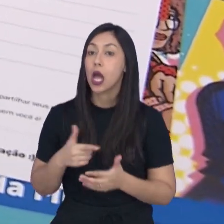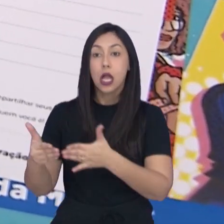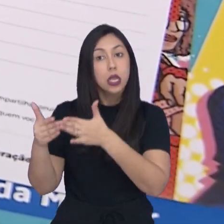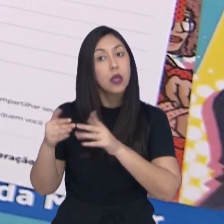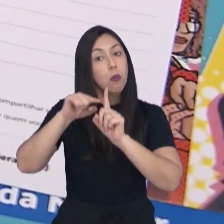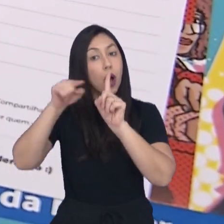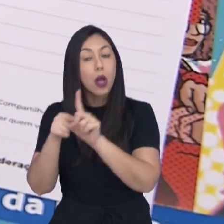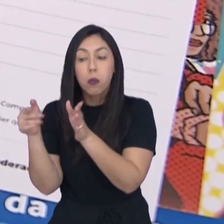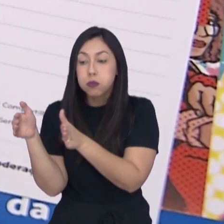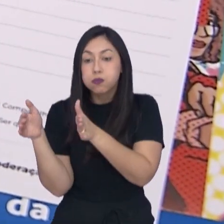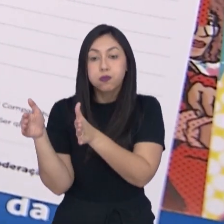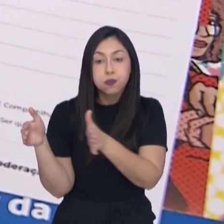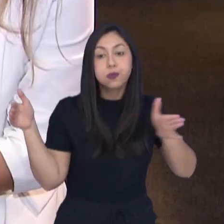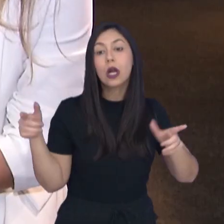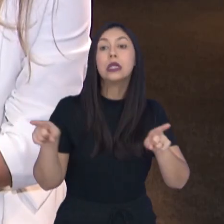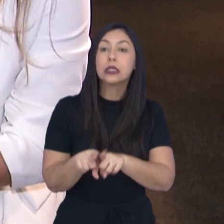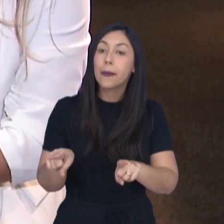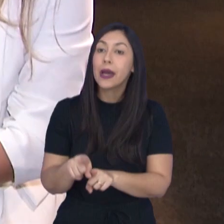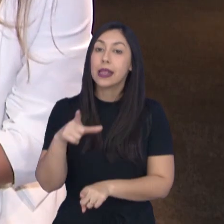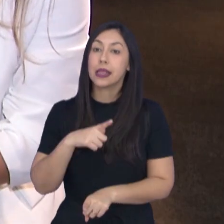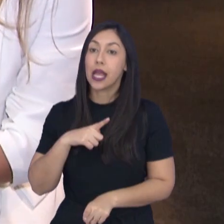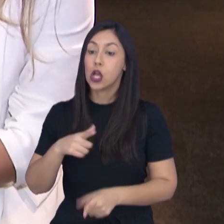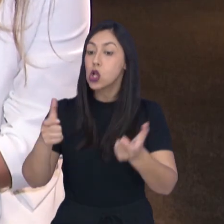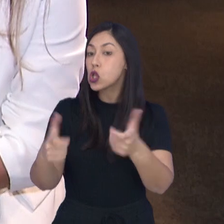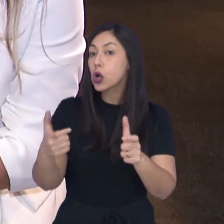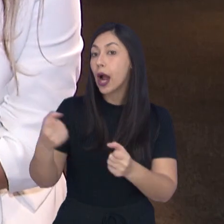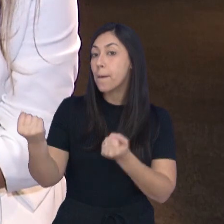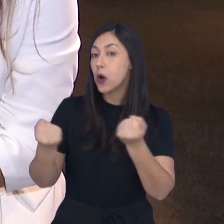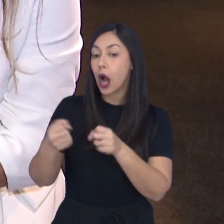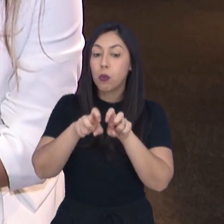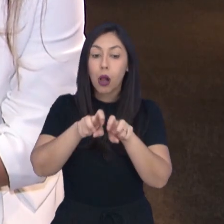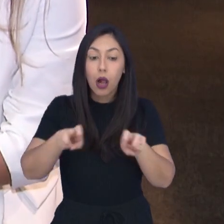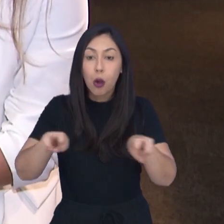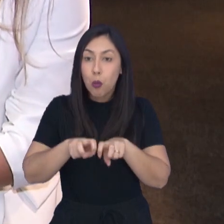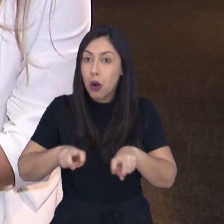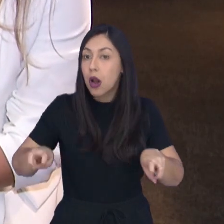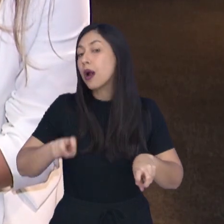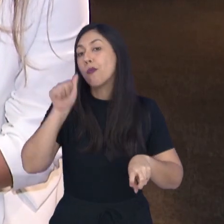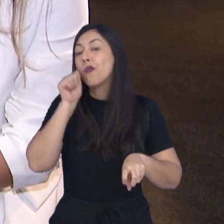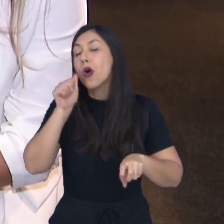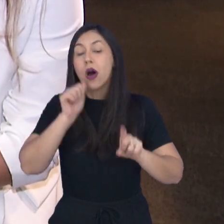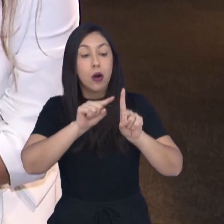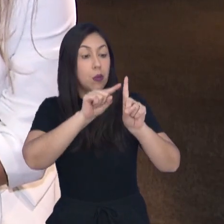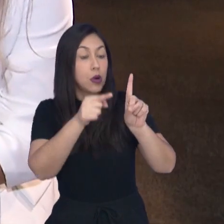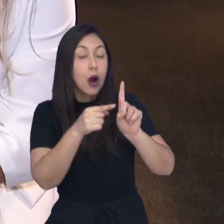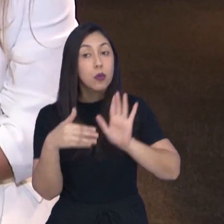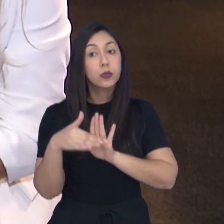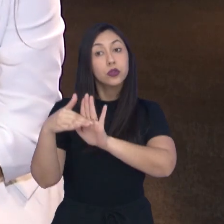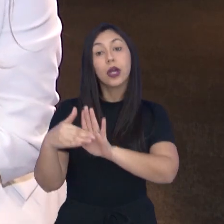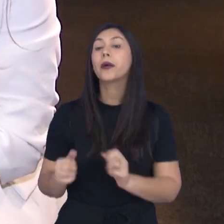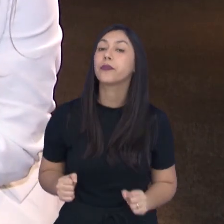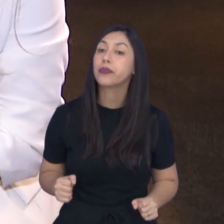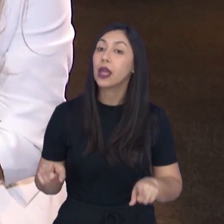coparticipação. Recentemente, a gente ofereceu estacionamento para as mulheres grávidas para ajudar, porque a gente está no retorno ao escritório, né? Então, a gente valoriza muito, por exemplo,